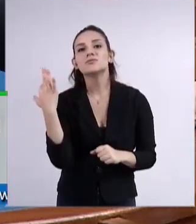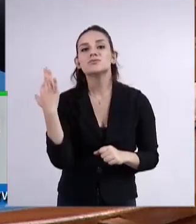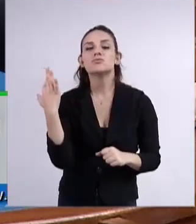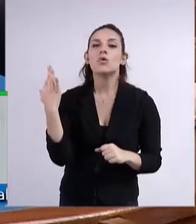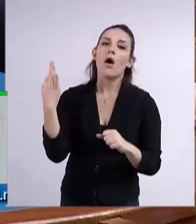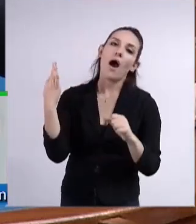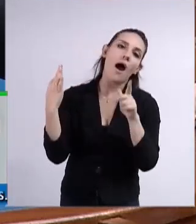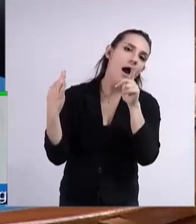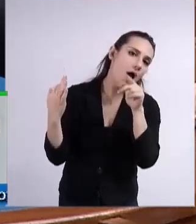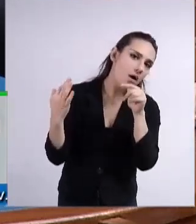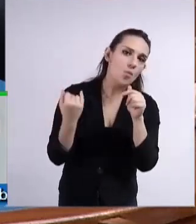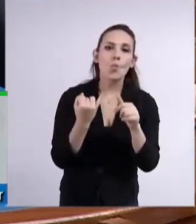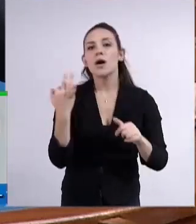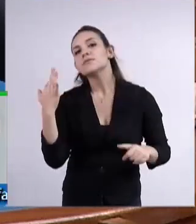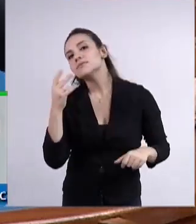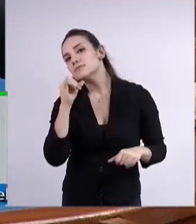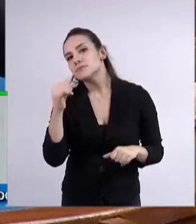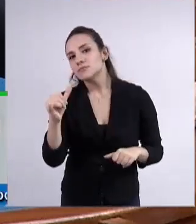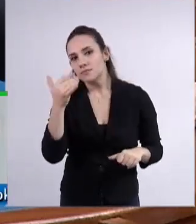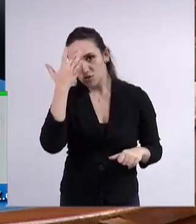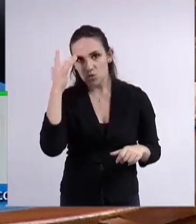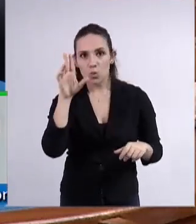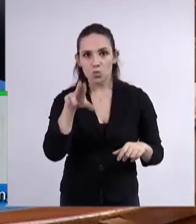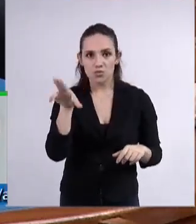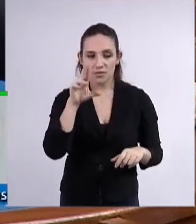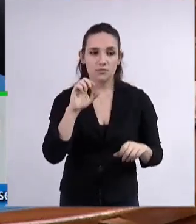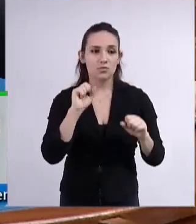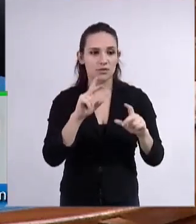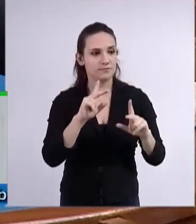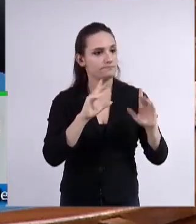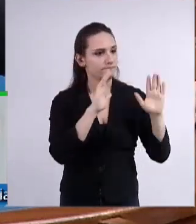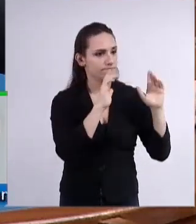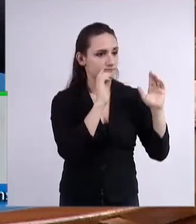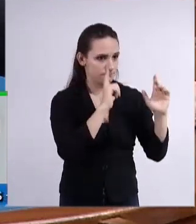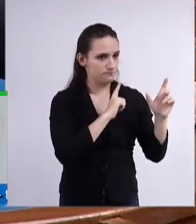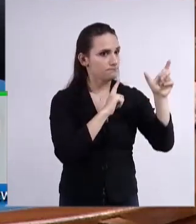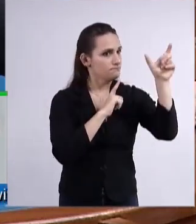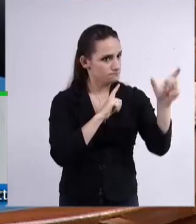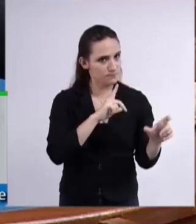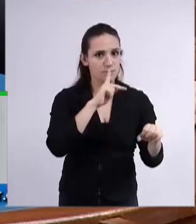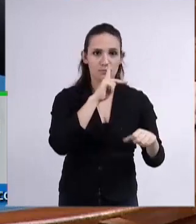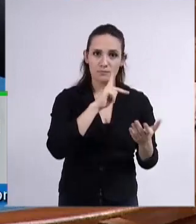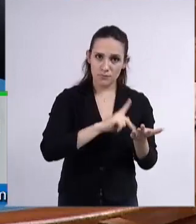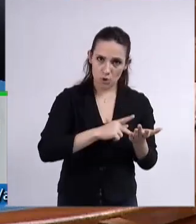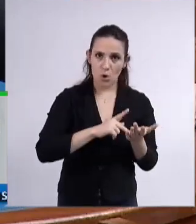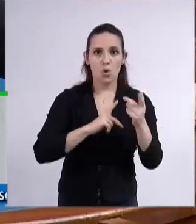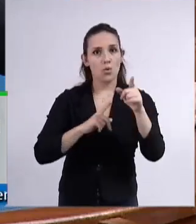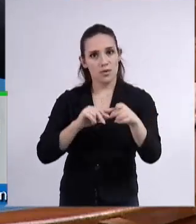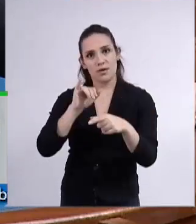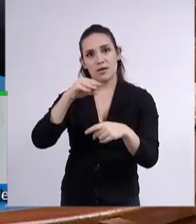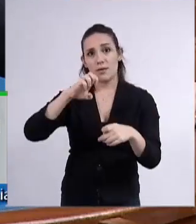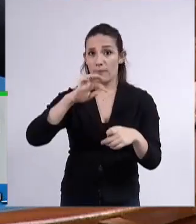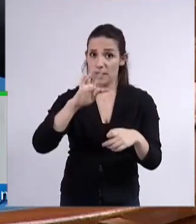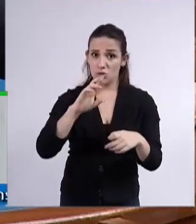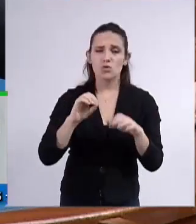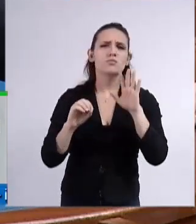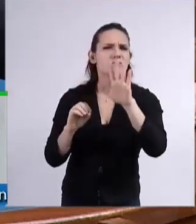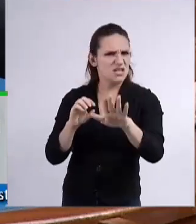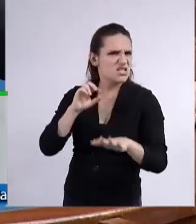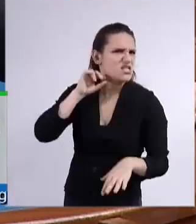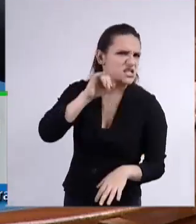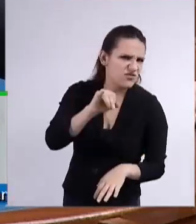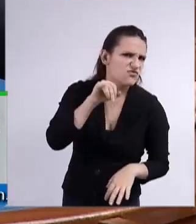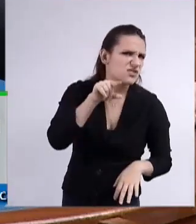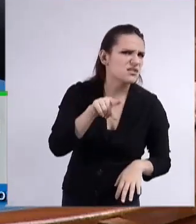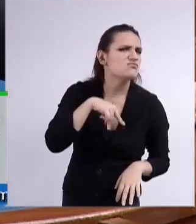hidrômetro, quanto da energia. E aquele consumidor que se sente incomodado ou na dúvida, ele pode pedir a